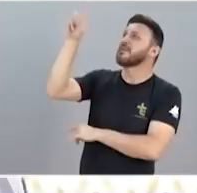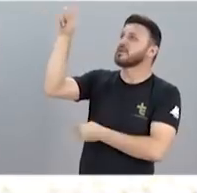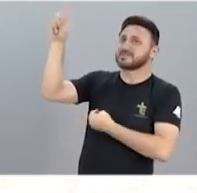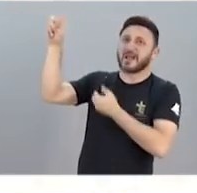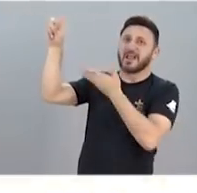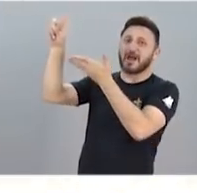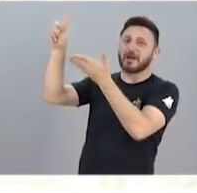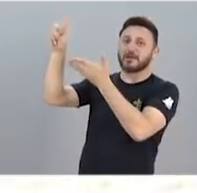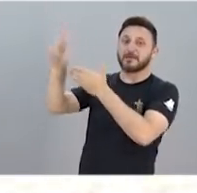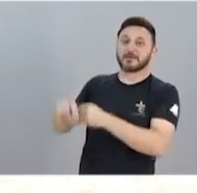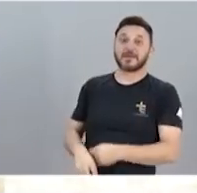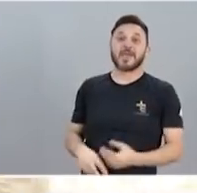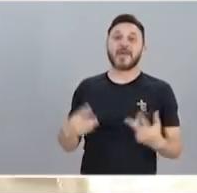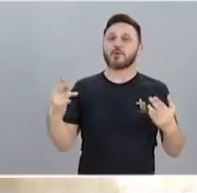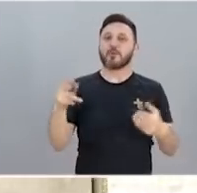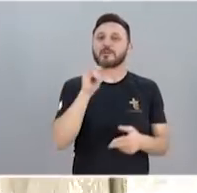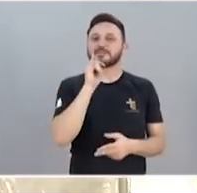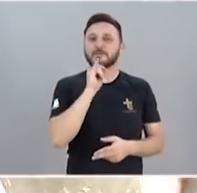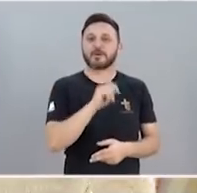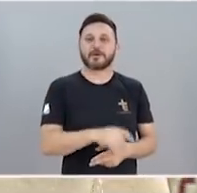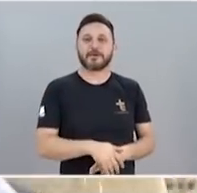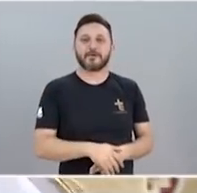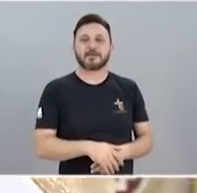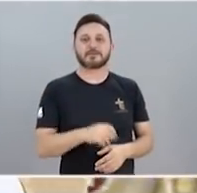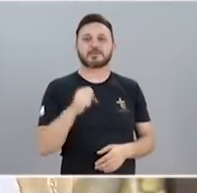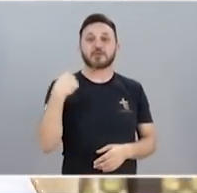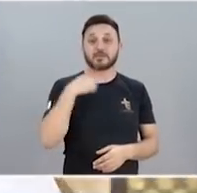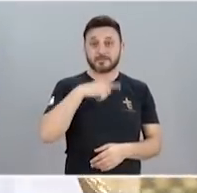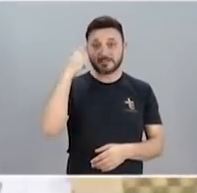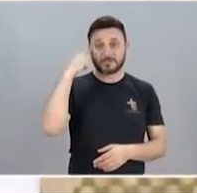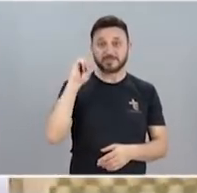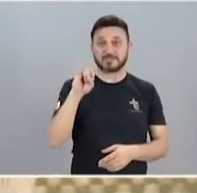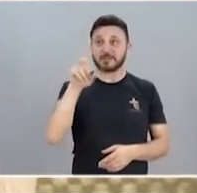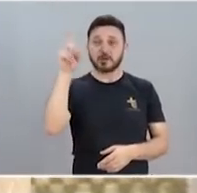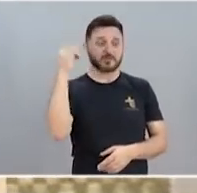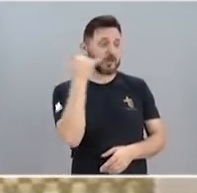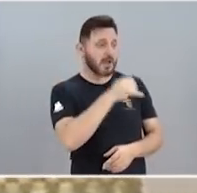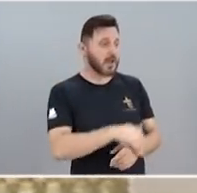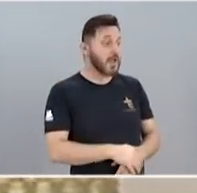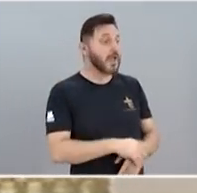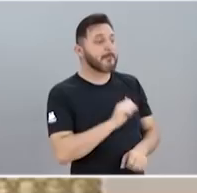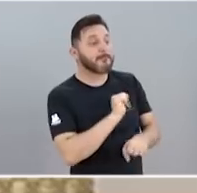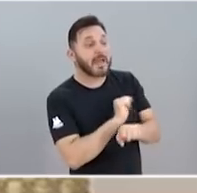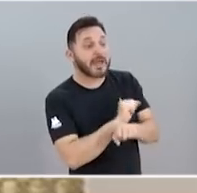falasse: espera aí homem, vamos brincar de esconde, quando eu me escondo você me acha. Não.